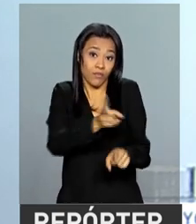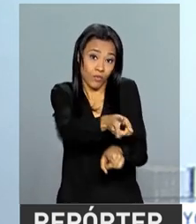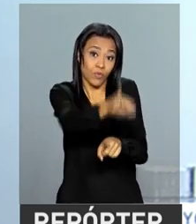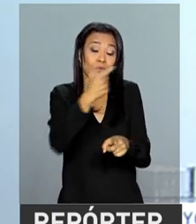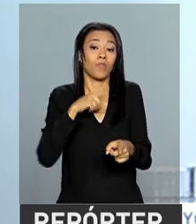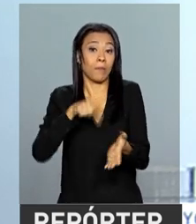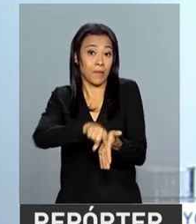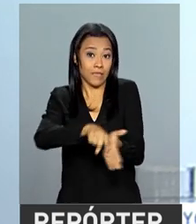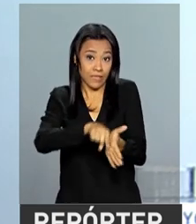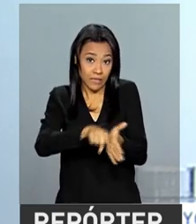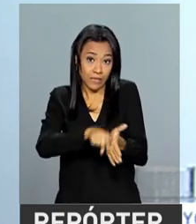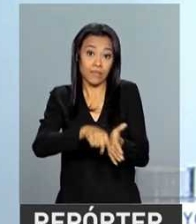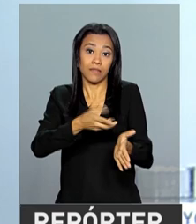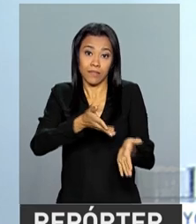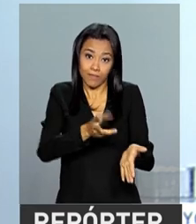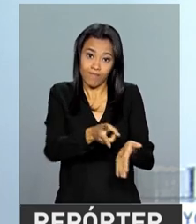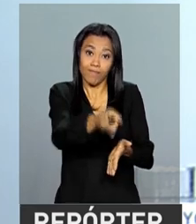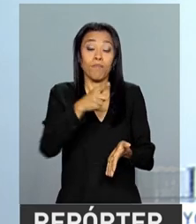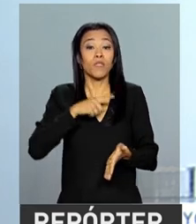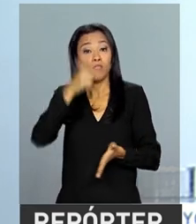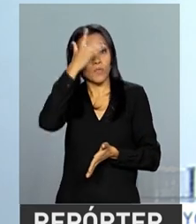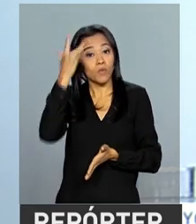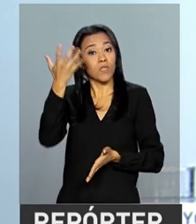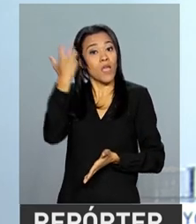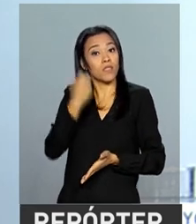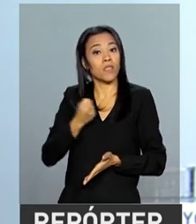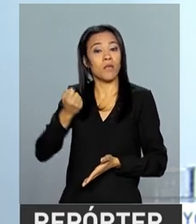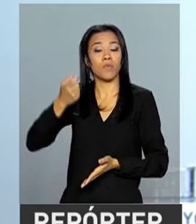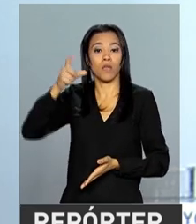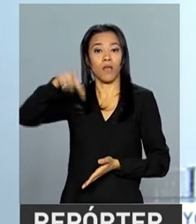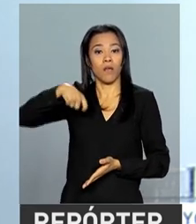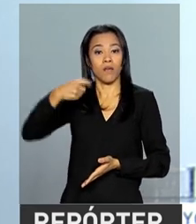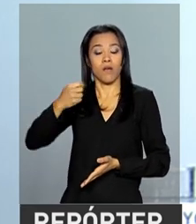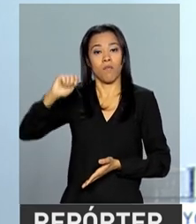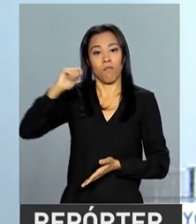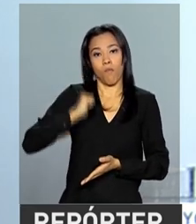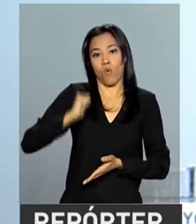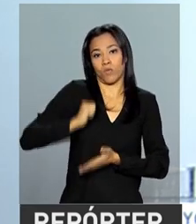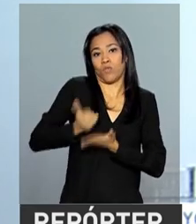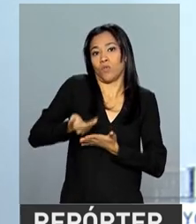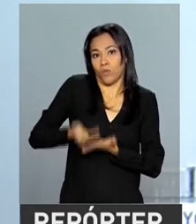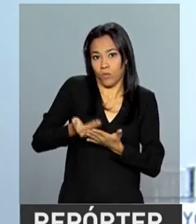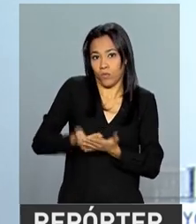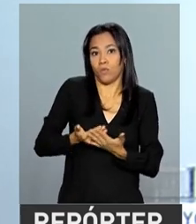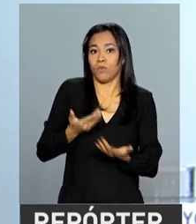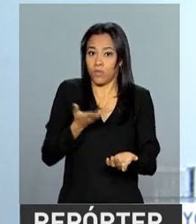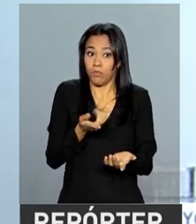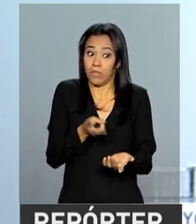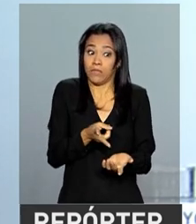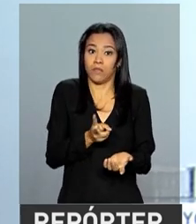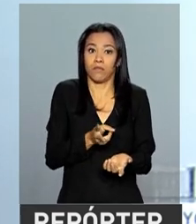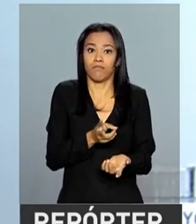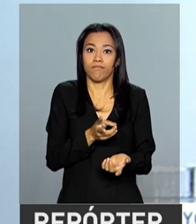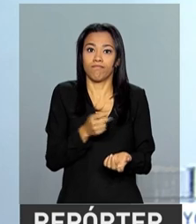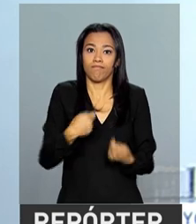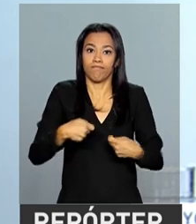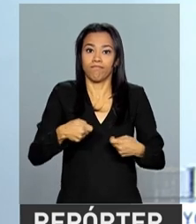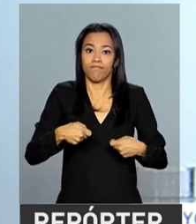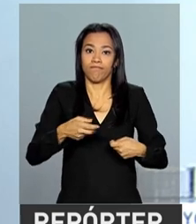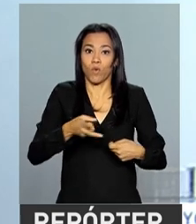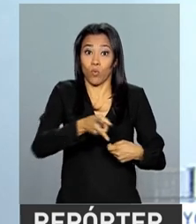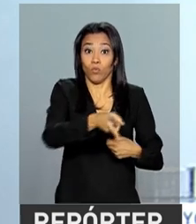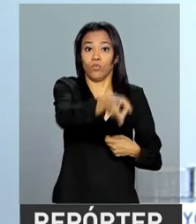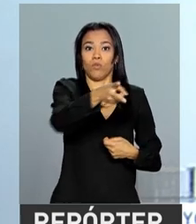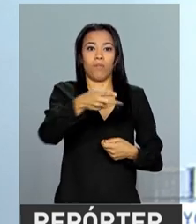pesquisa pessoas que recebem bolsas então são valores que precisam ser disponibilizadas para que não haja